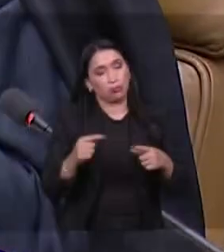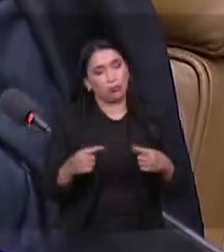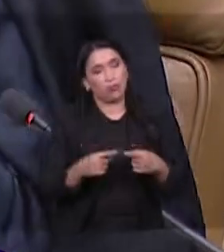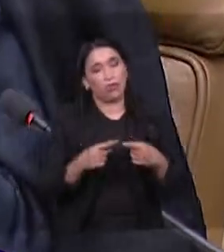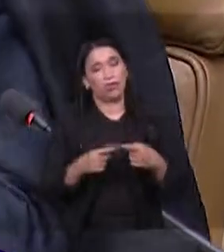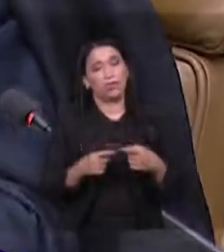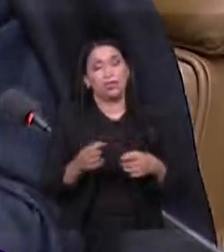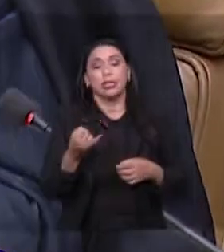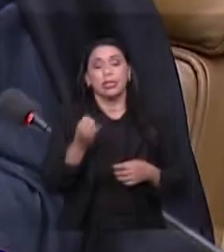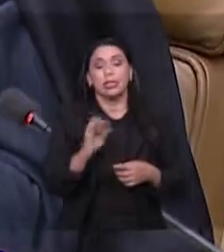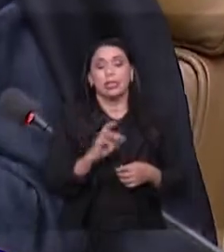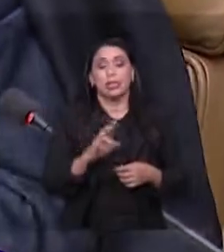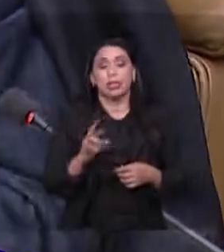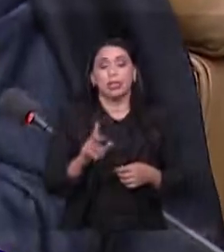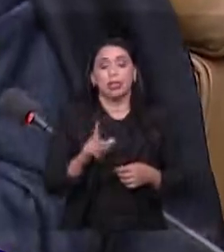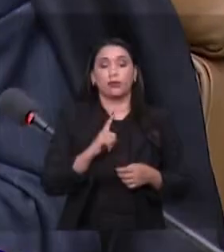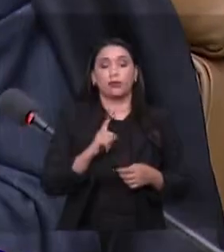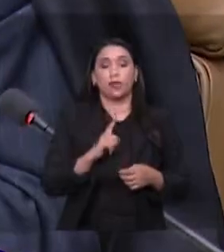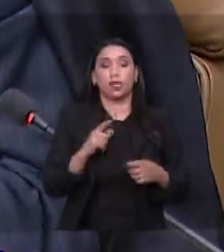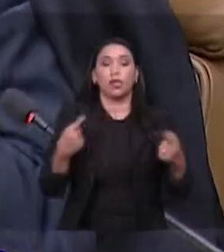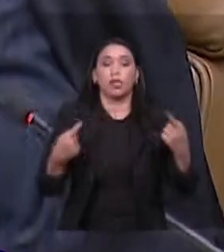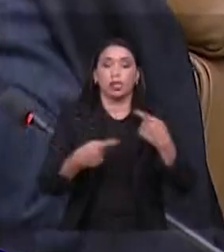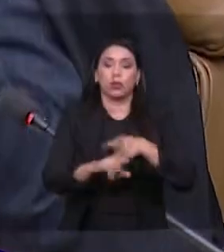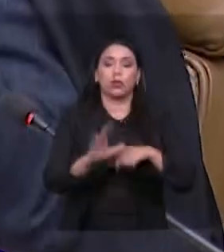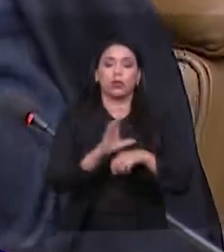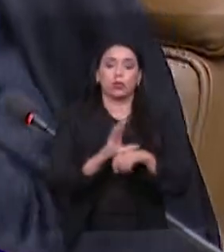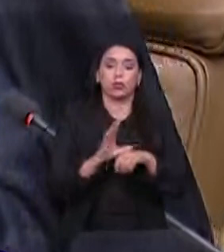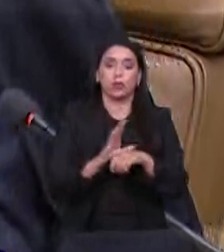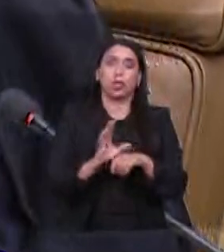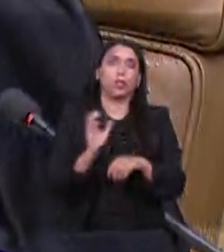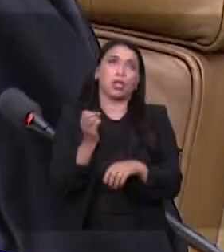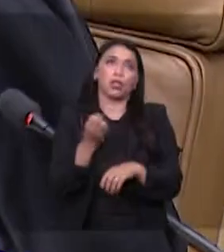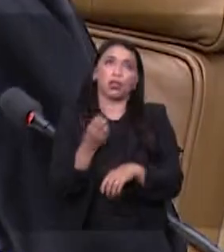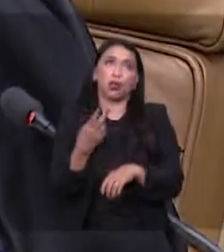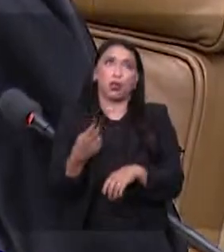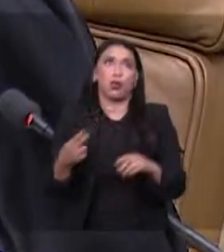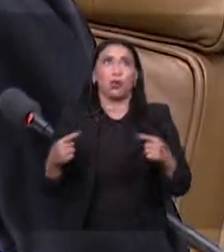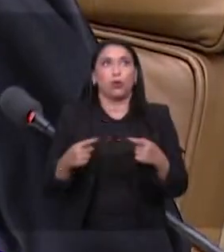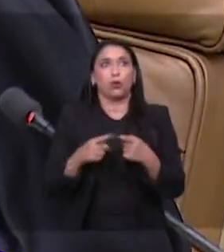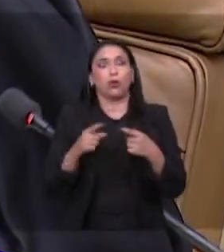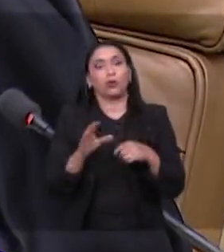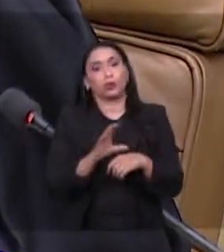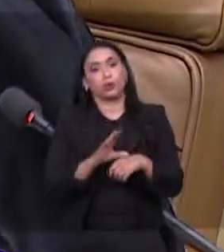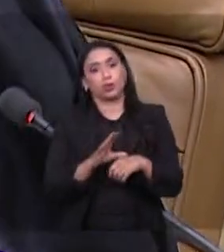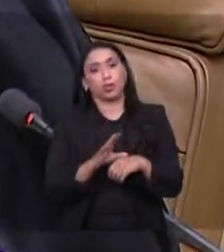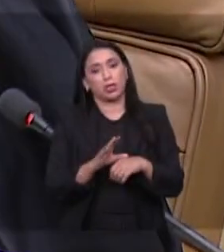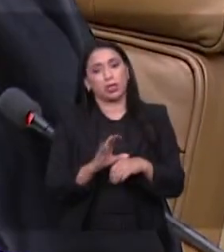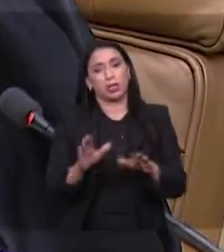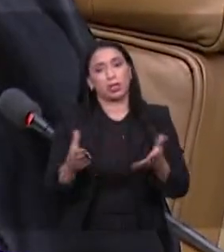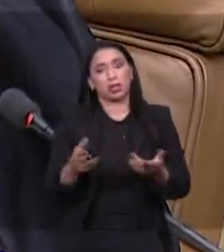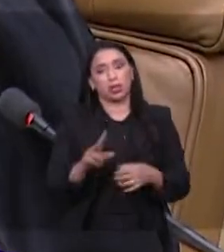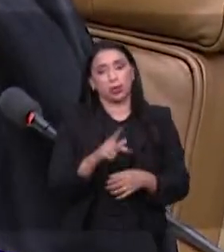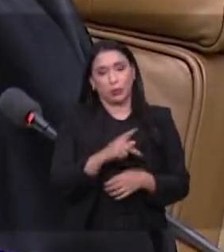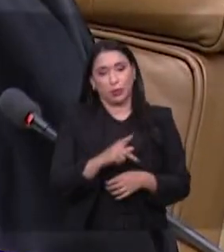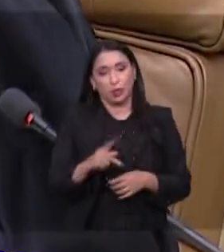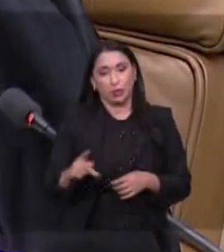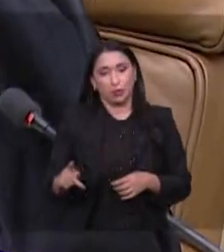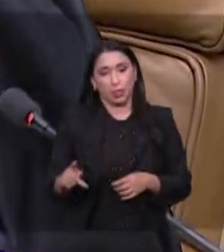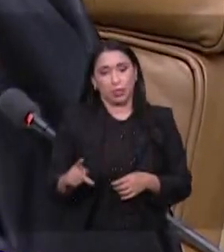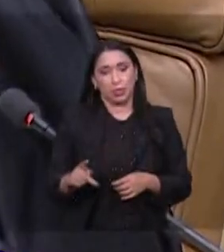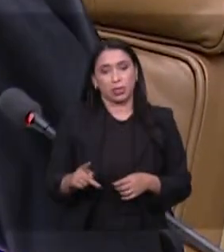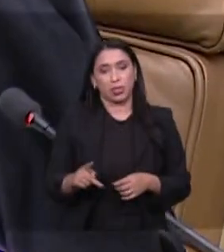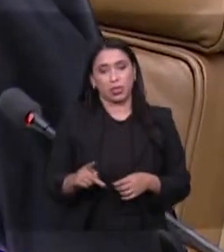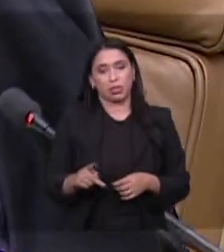contrário, chancela-se ou a constitucionalidade ou a inconstitucionalidade. Portanto, senhora presidente, eminente ministro dos